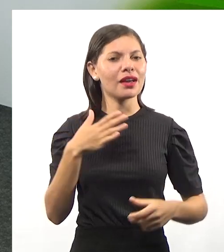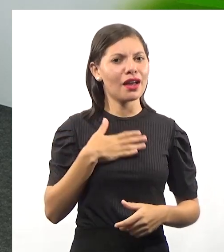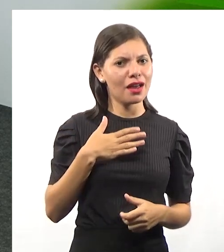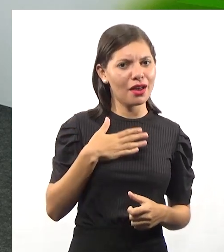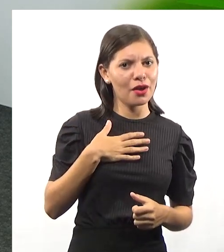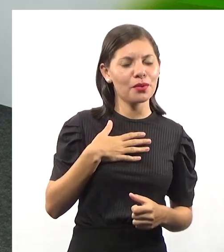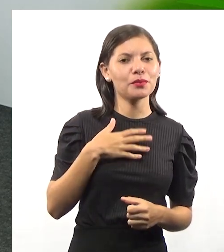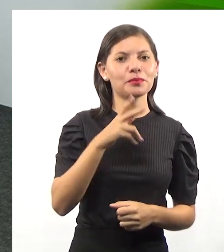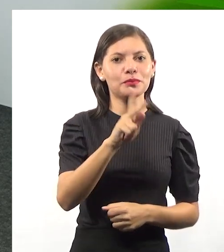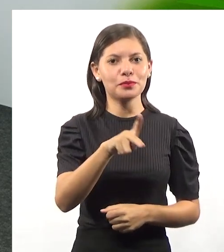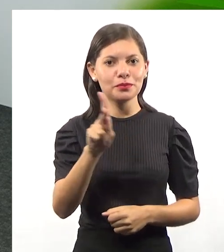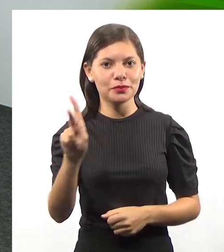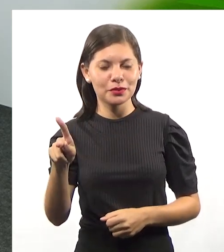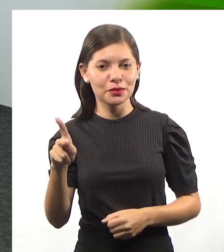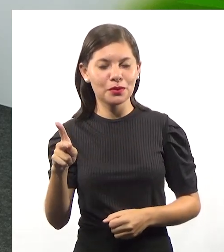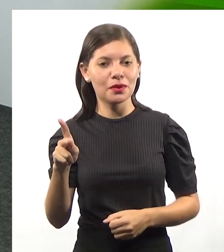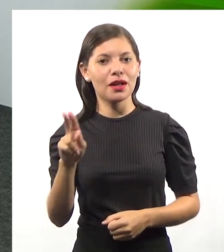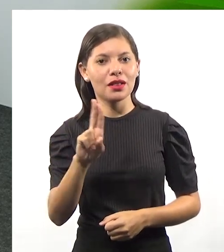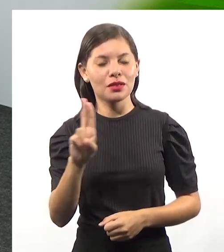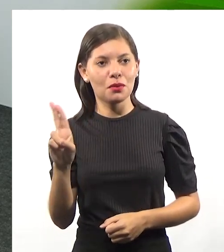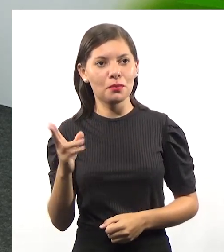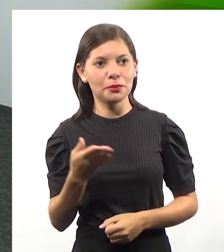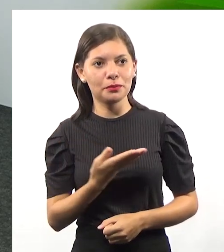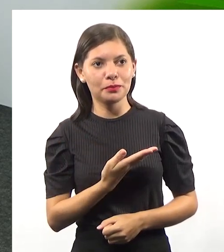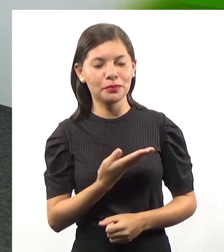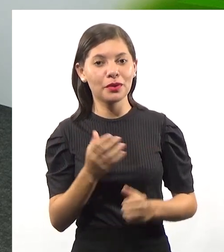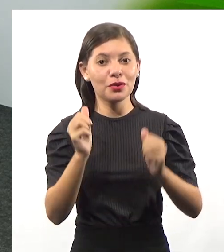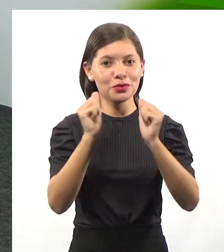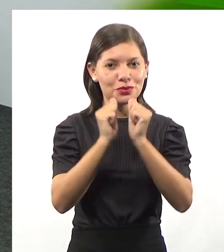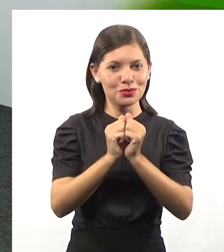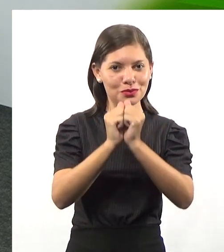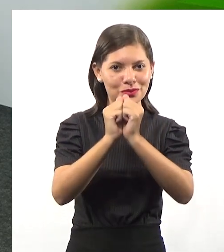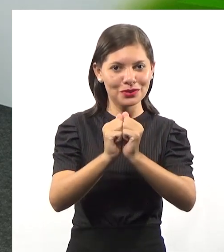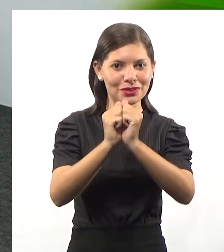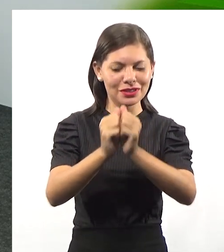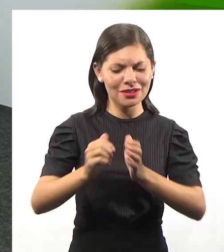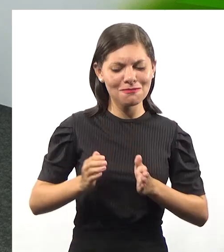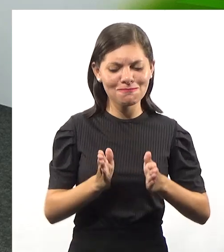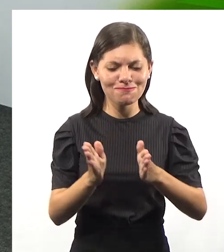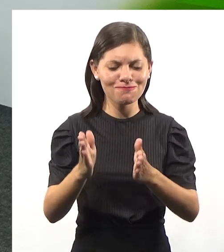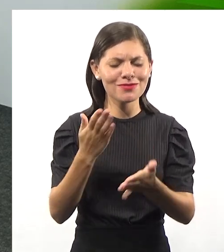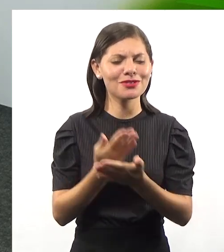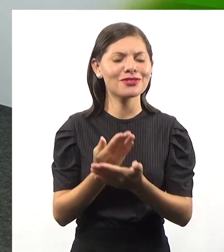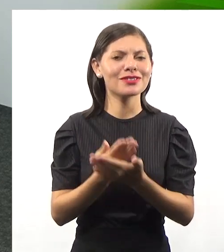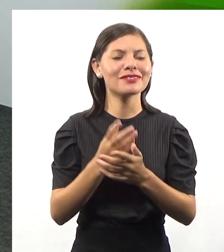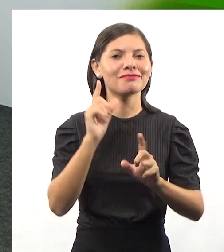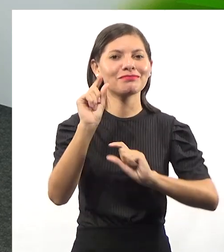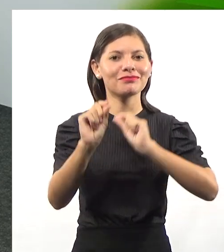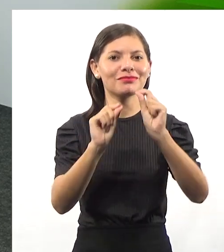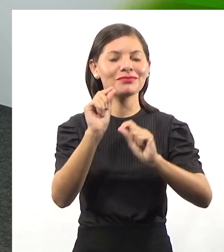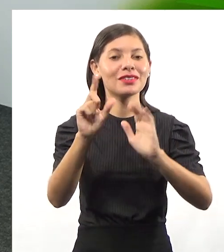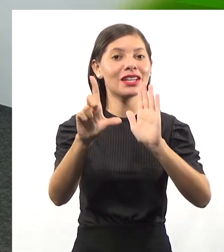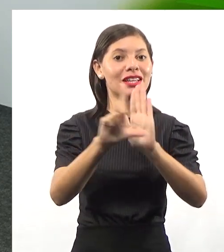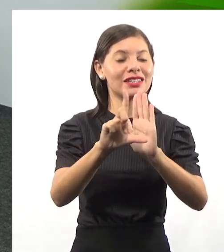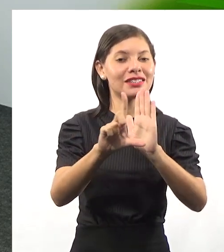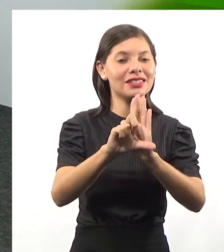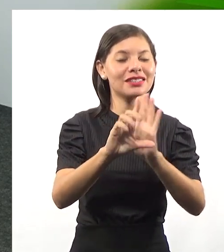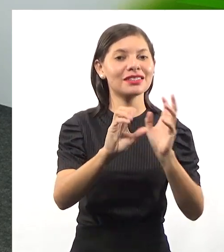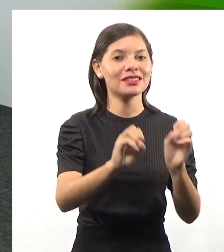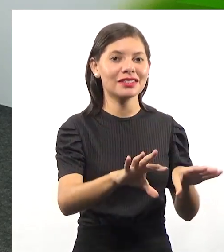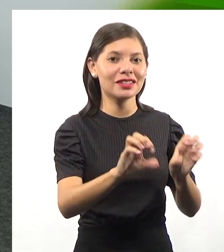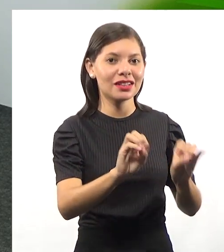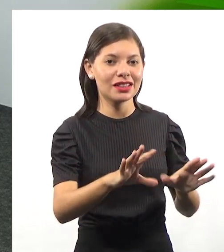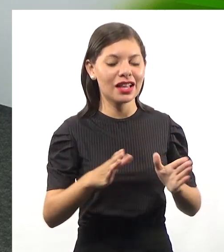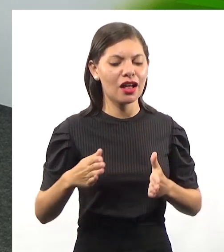sou a professora Anabela Barbosa e juntinhos estamos na jornada de legislação educacional,